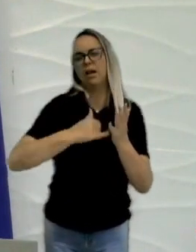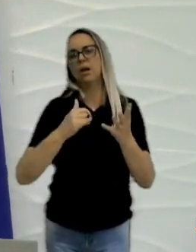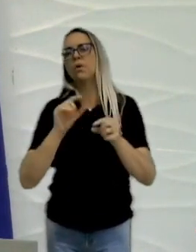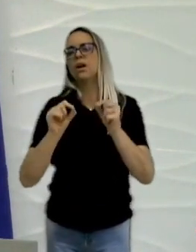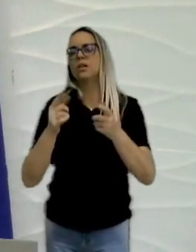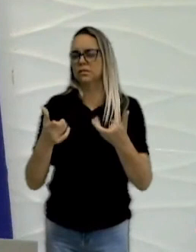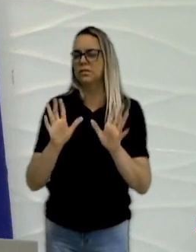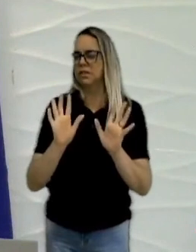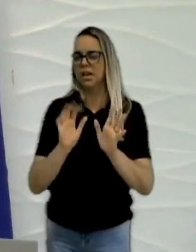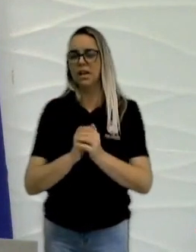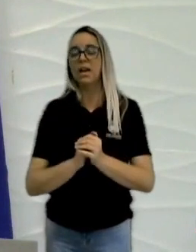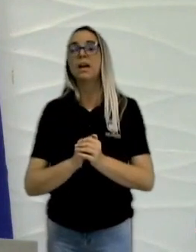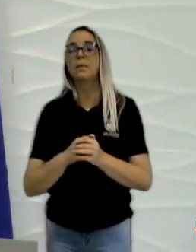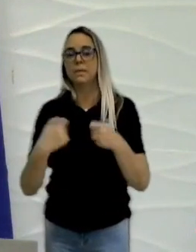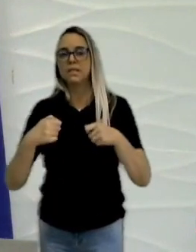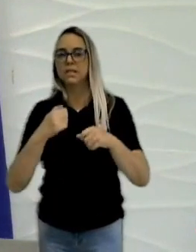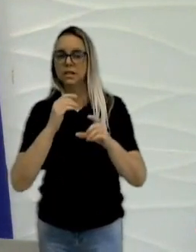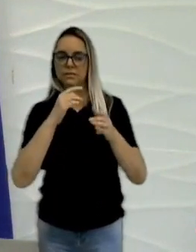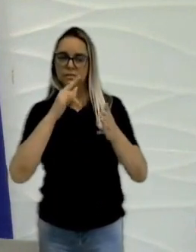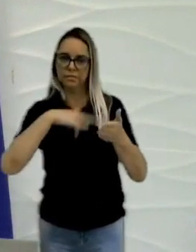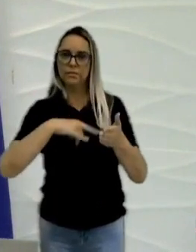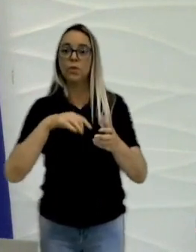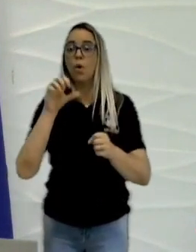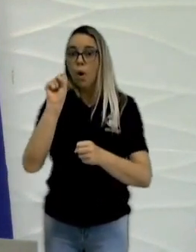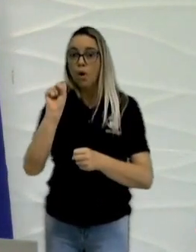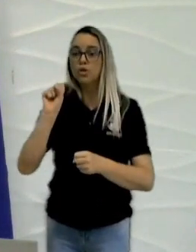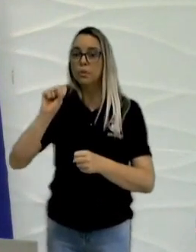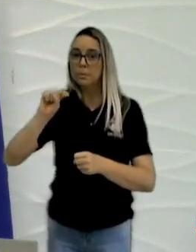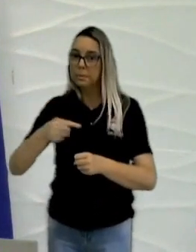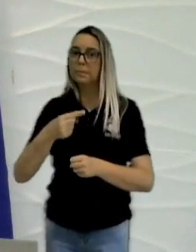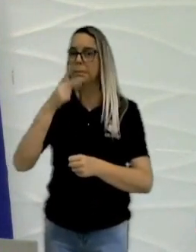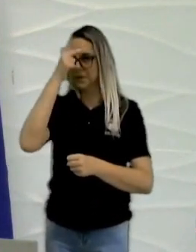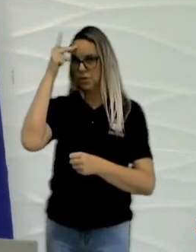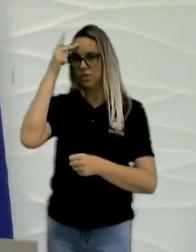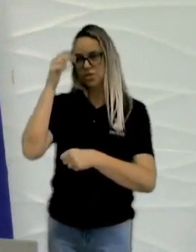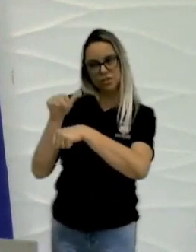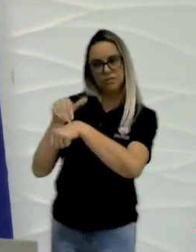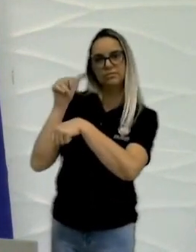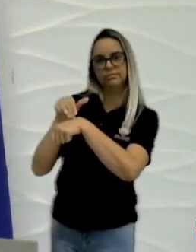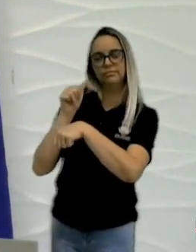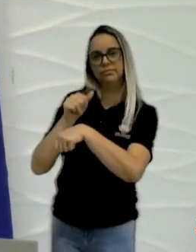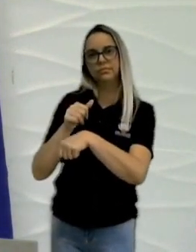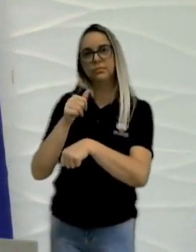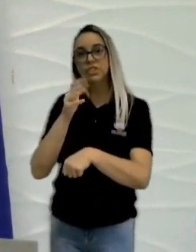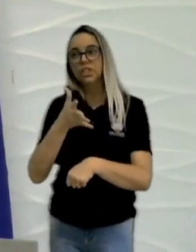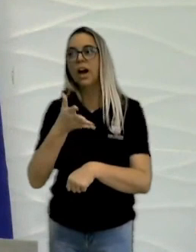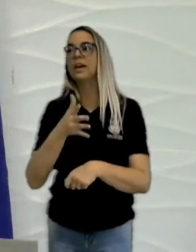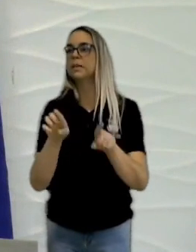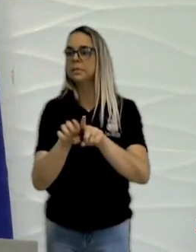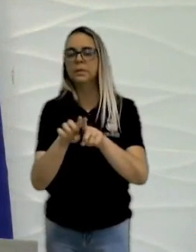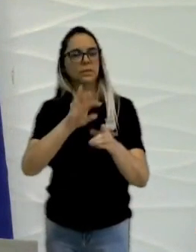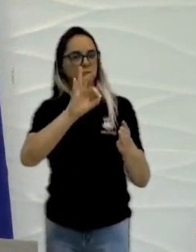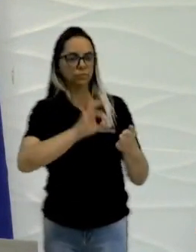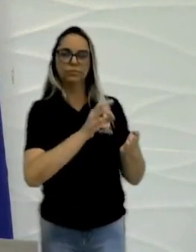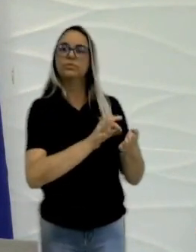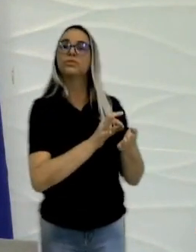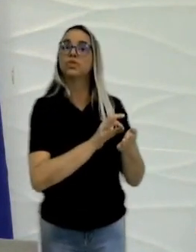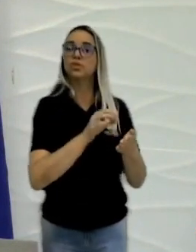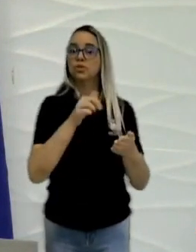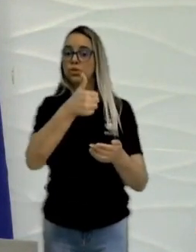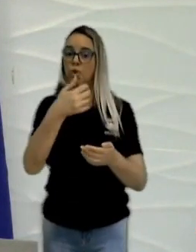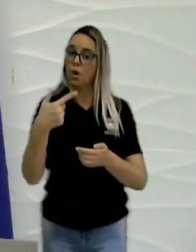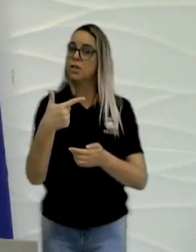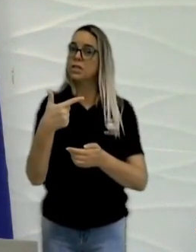mil que estão sendo convocados nesse primeiro momento. E também estão abertas as inscrições para mais 12 mil.